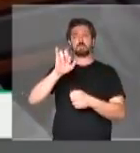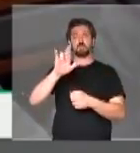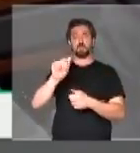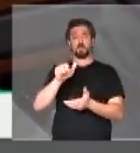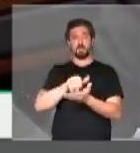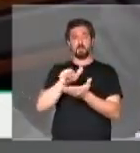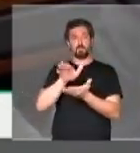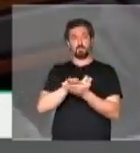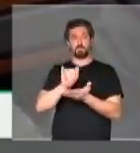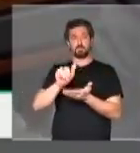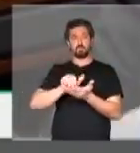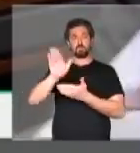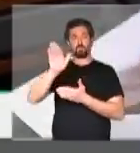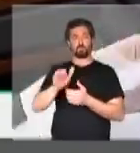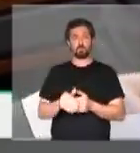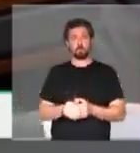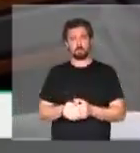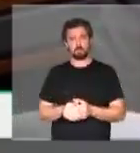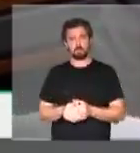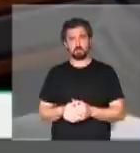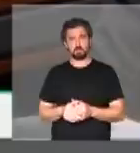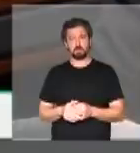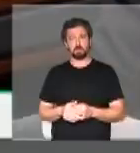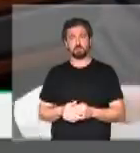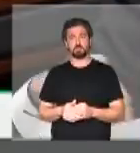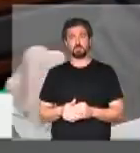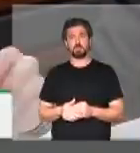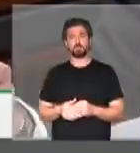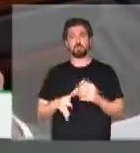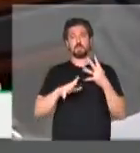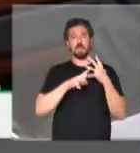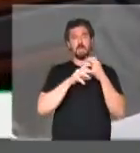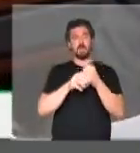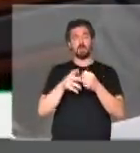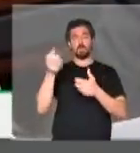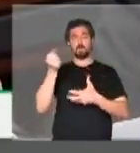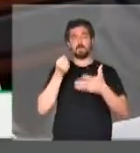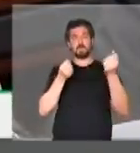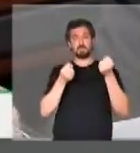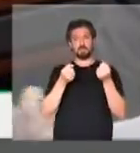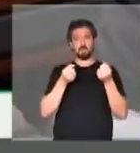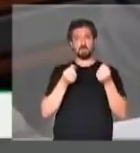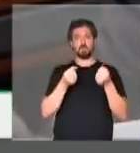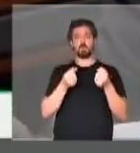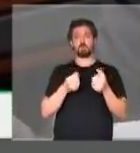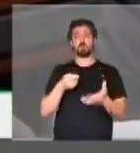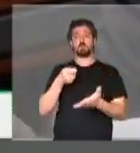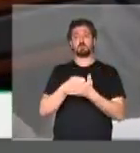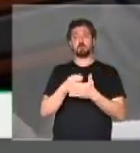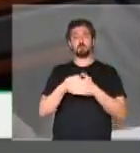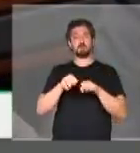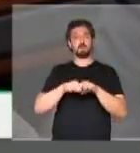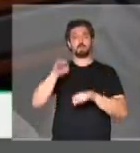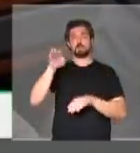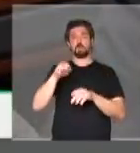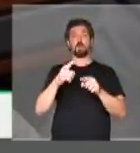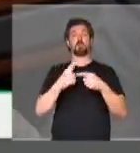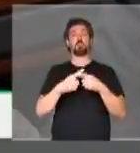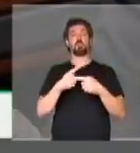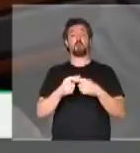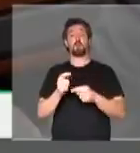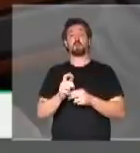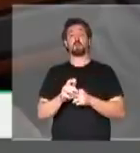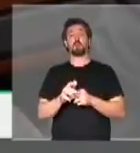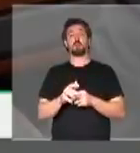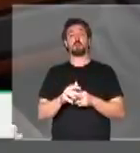rescisória em caso de futura demissão. A acumulação de pensão impõe um tratamento desigual pelo simples